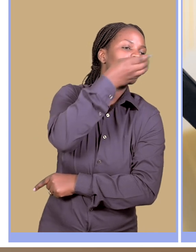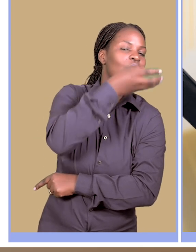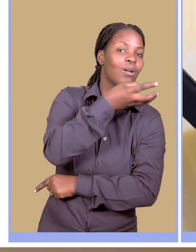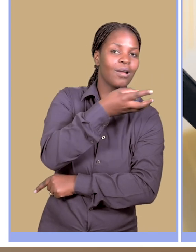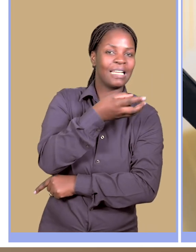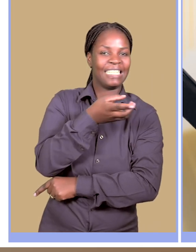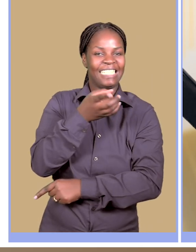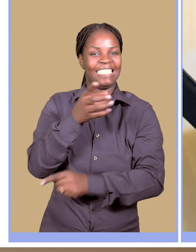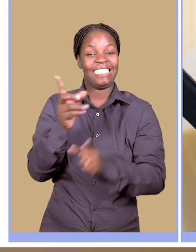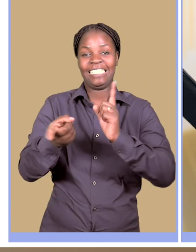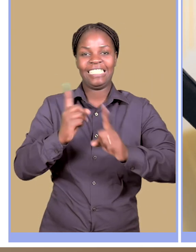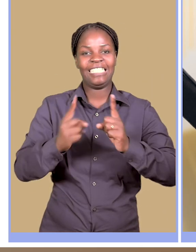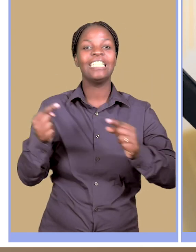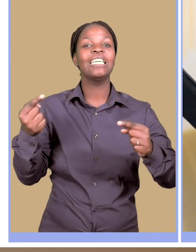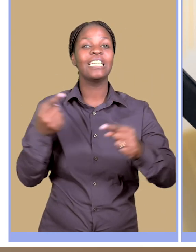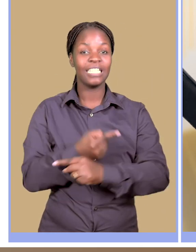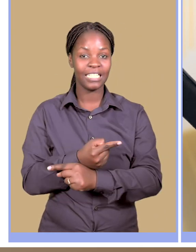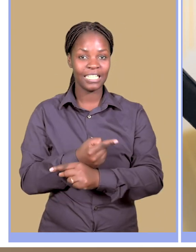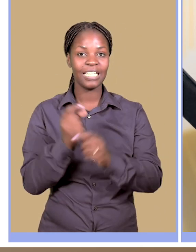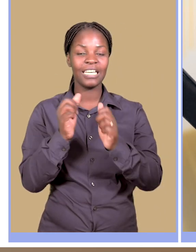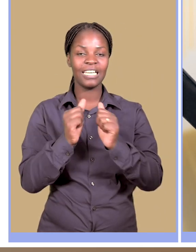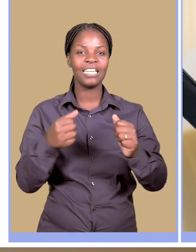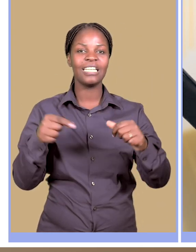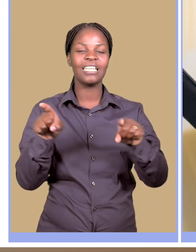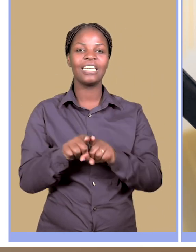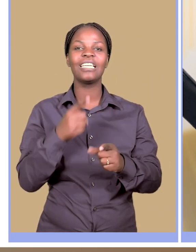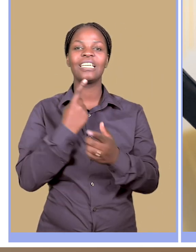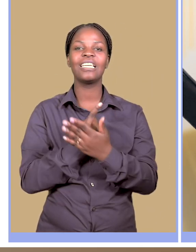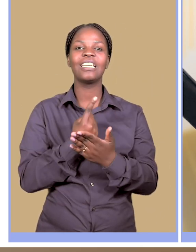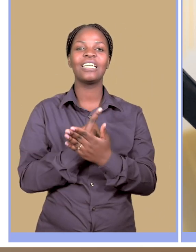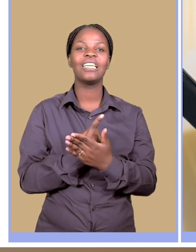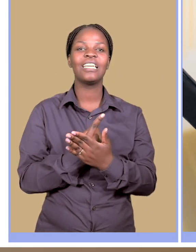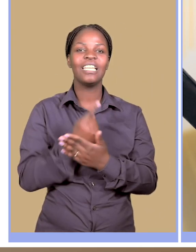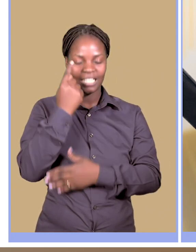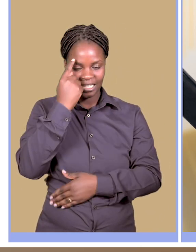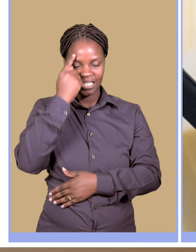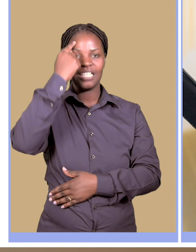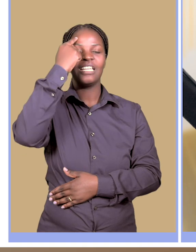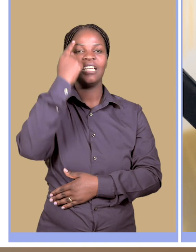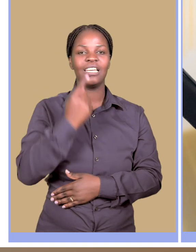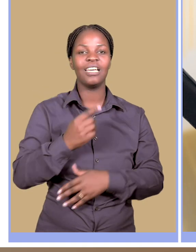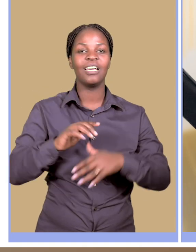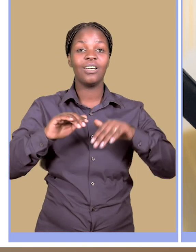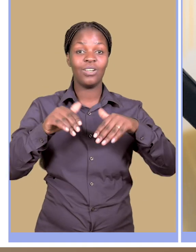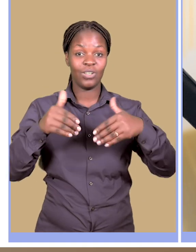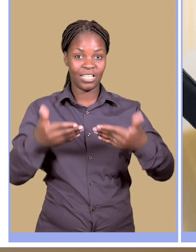Mas o outro aspecto que é preciso recordar é que nós ainda somos